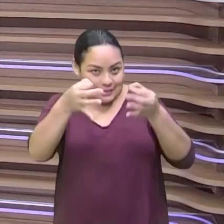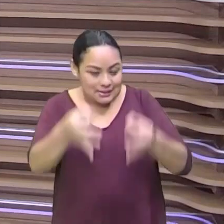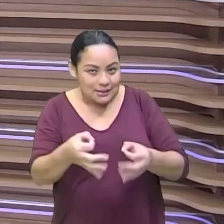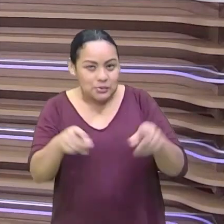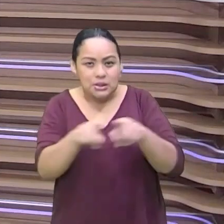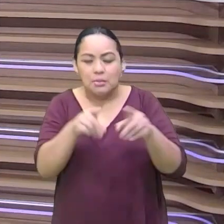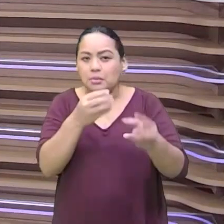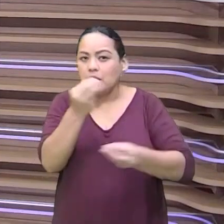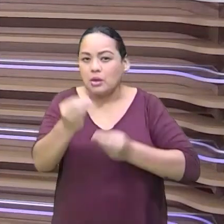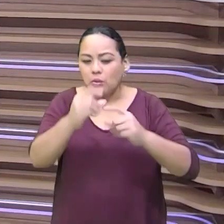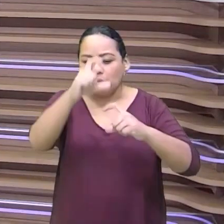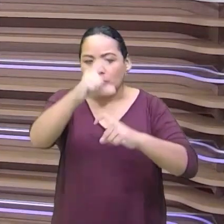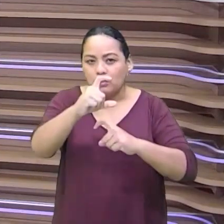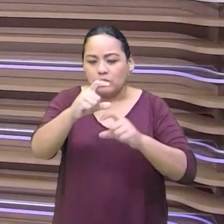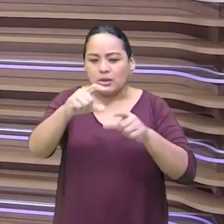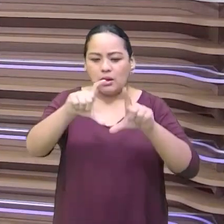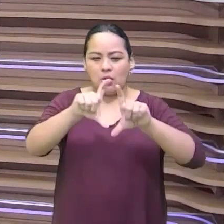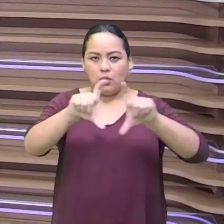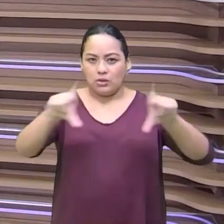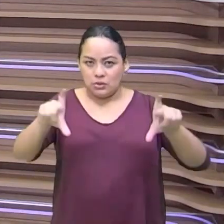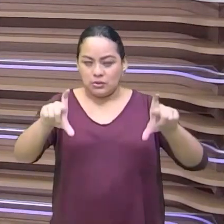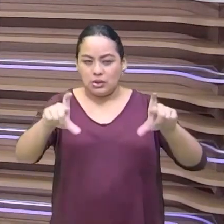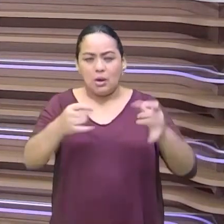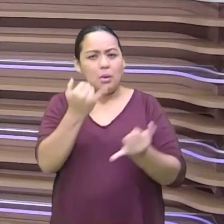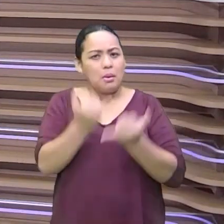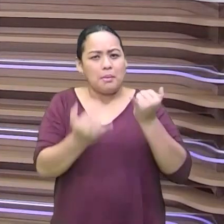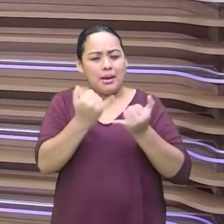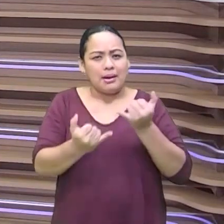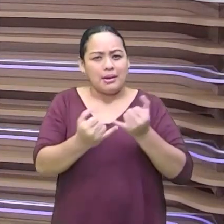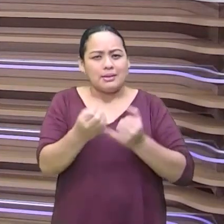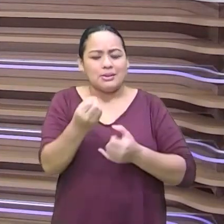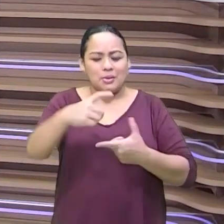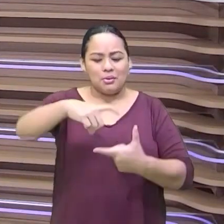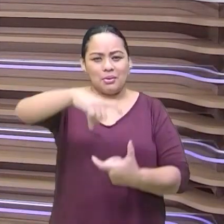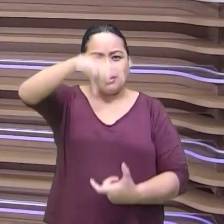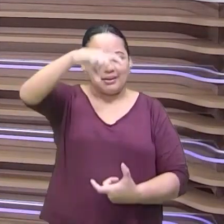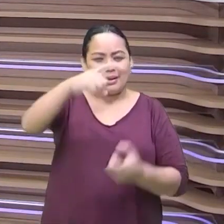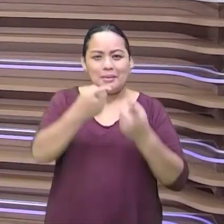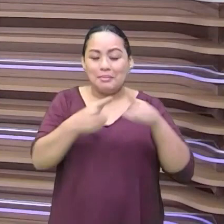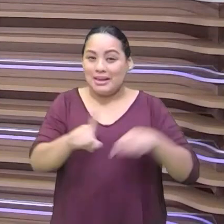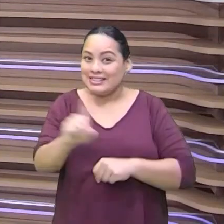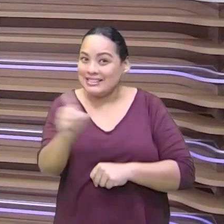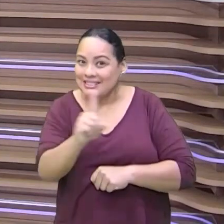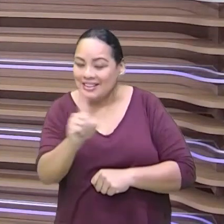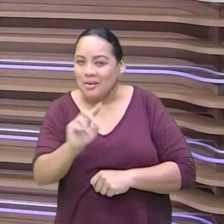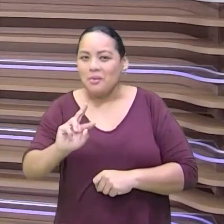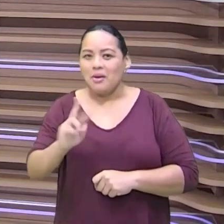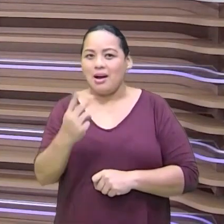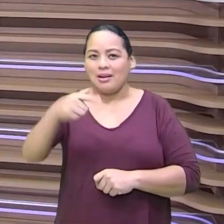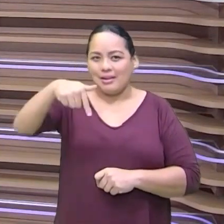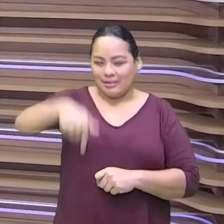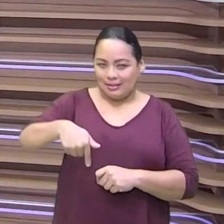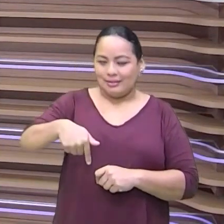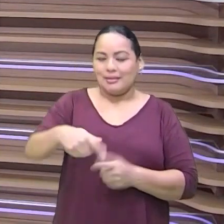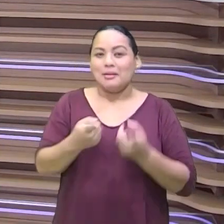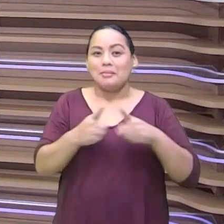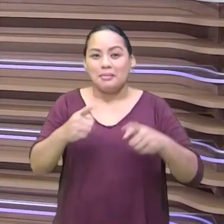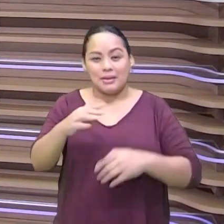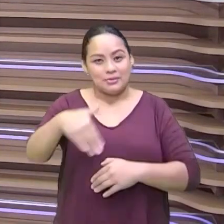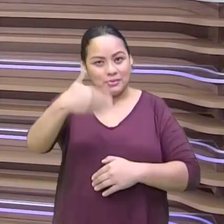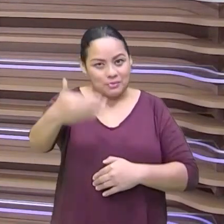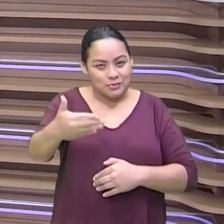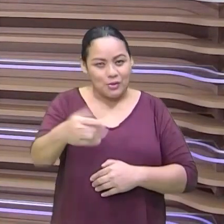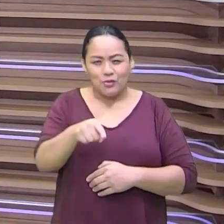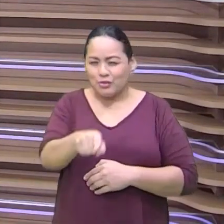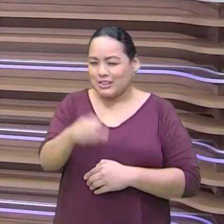vem na forma horizontal, igual o HQ. Só que não é HQ. Ok? Mais para frente